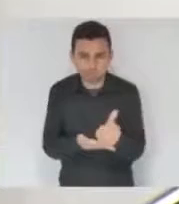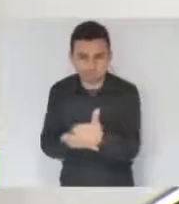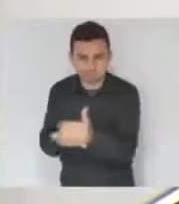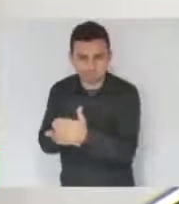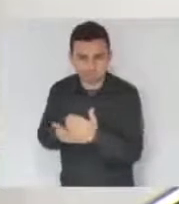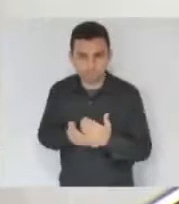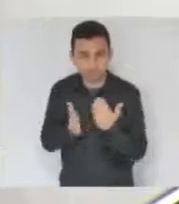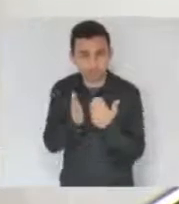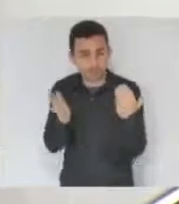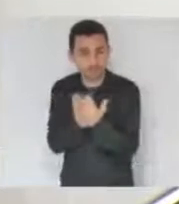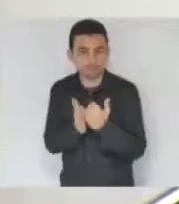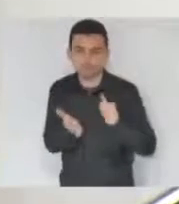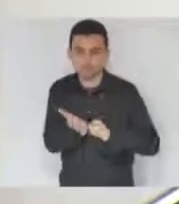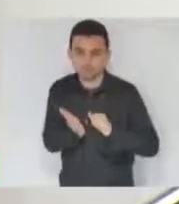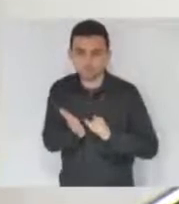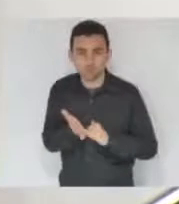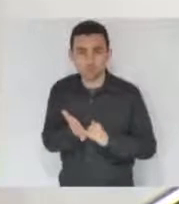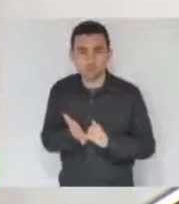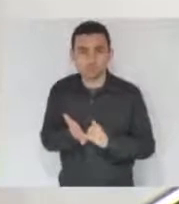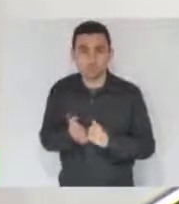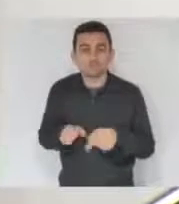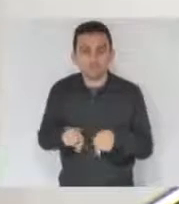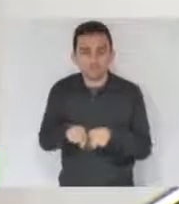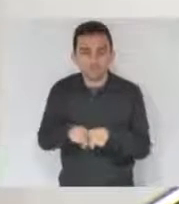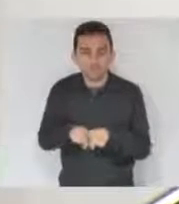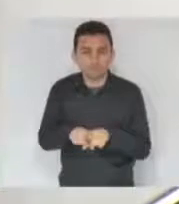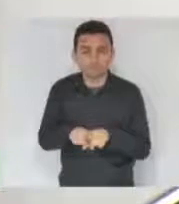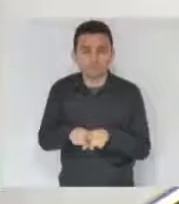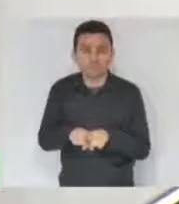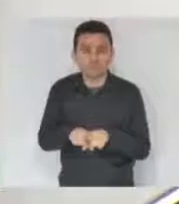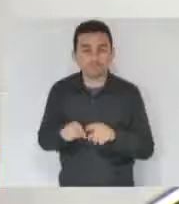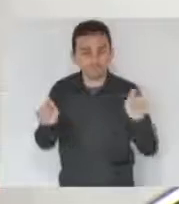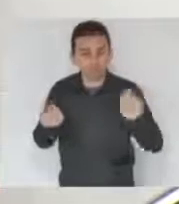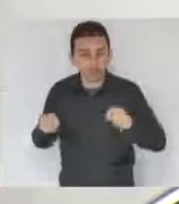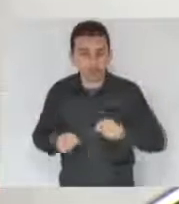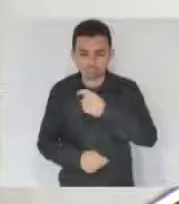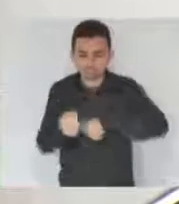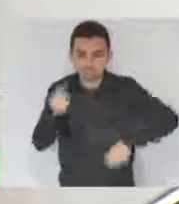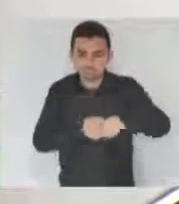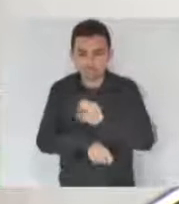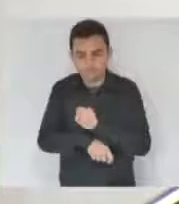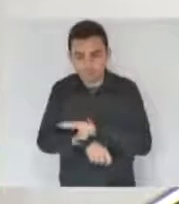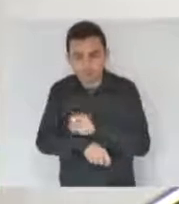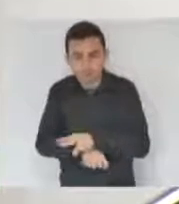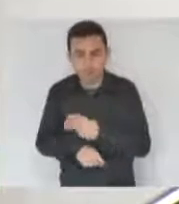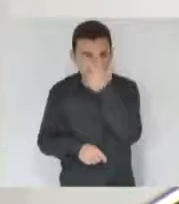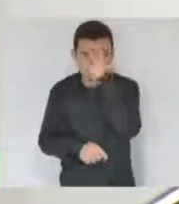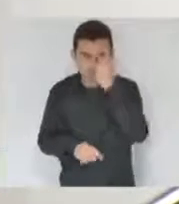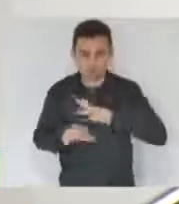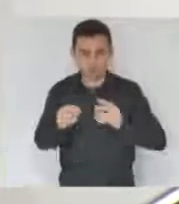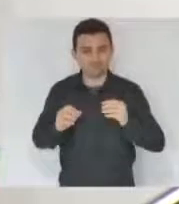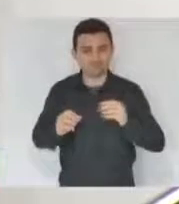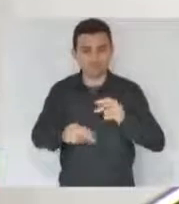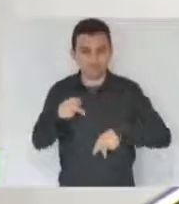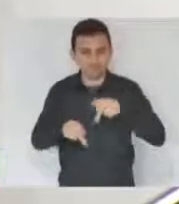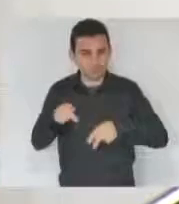mais impostos e que, acima de tudo, vai continuar gerando empregos e dando oportunidades para o povo de Santa Catarina.